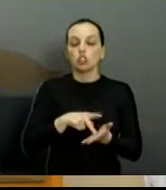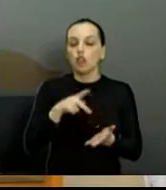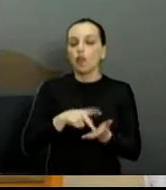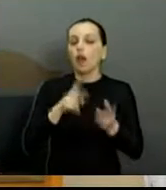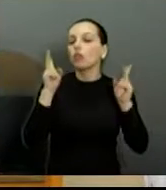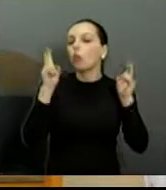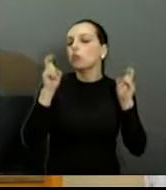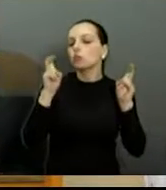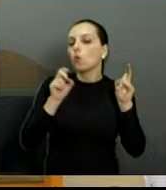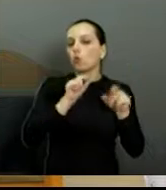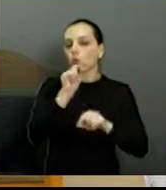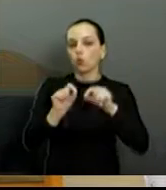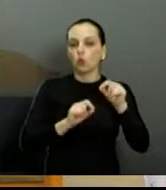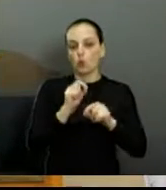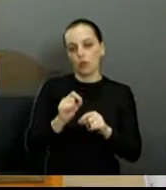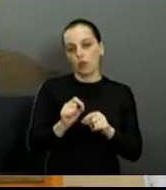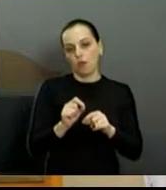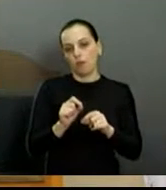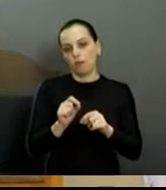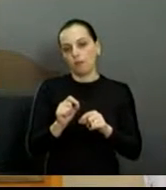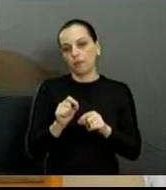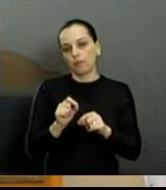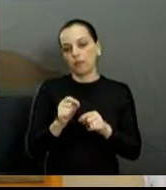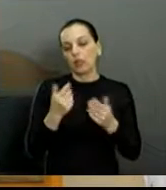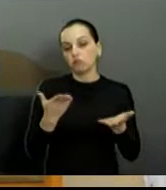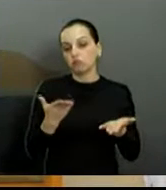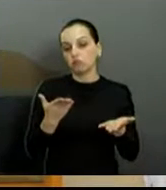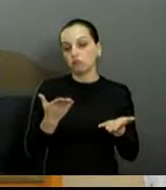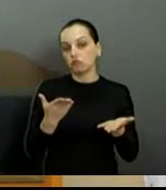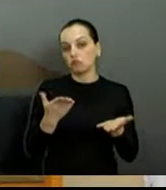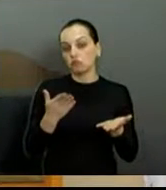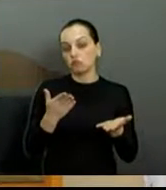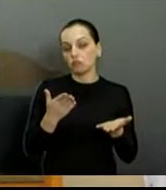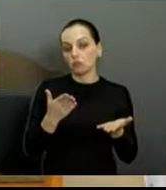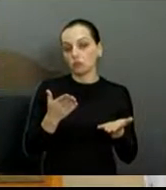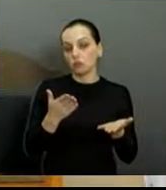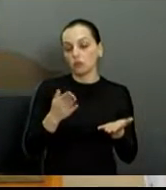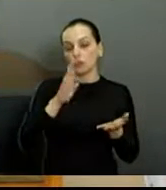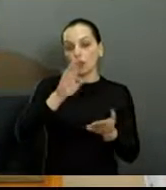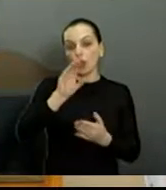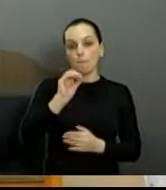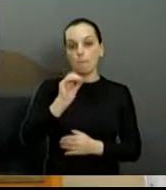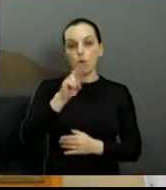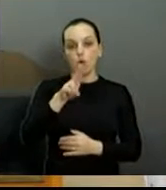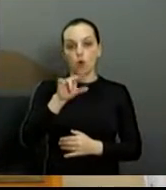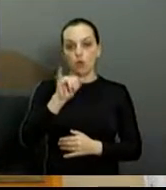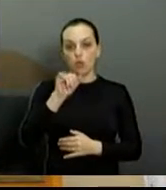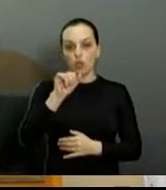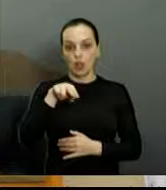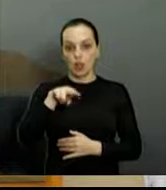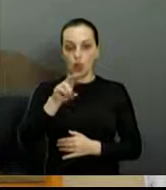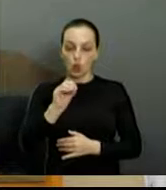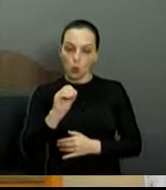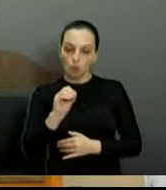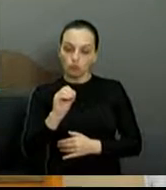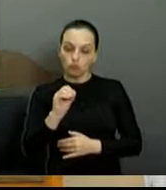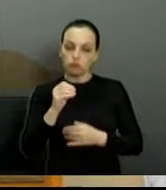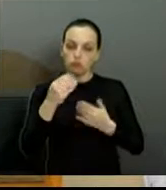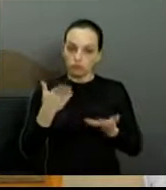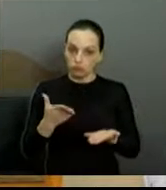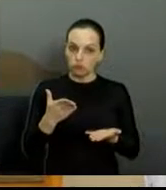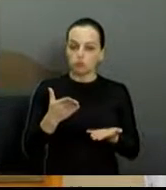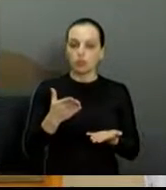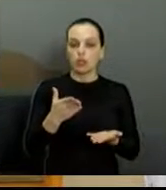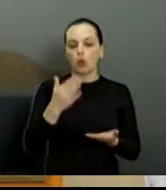o tema bonifica cultura que que é isso é bom ouvir no pacote né parabenizo e agradeço o